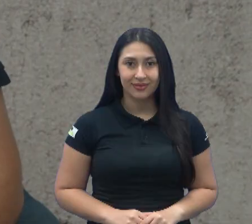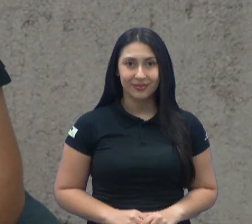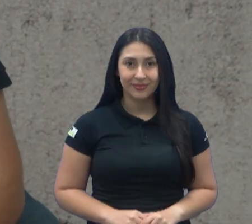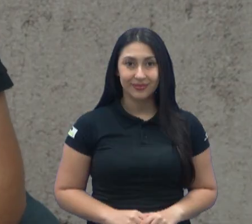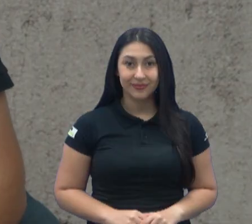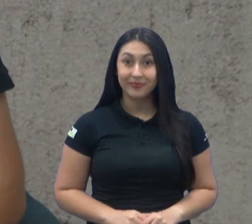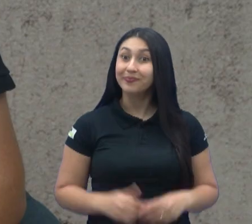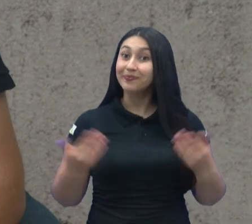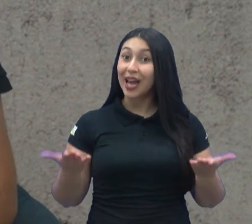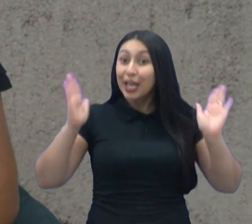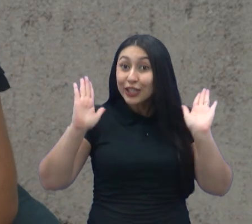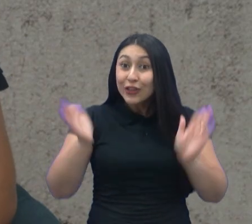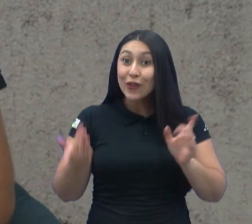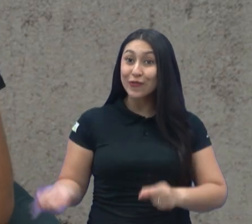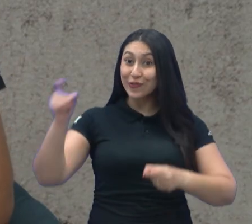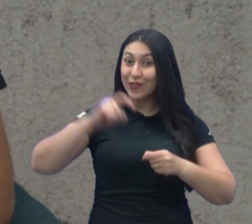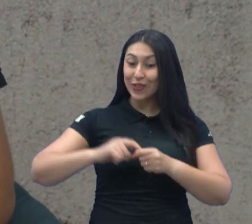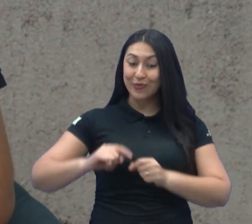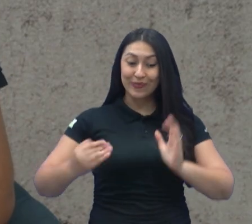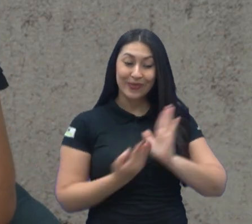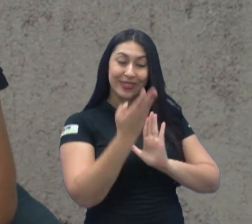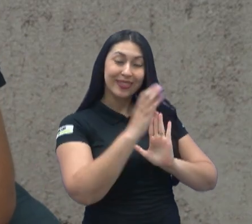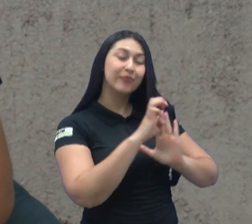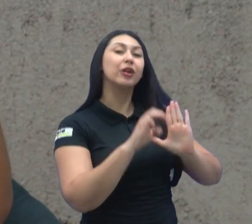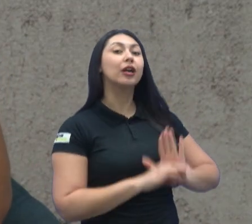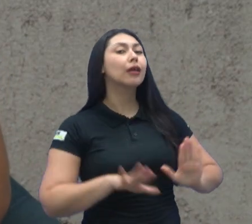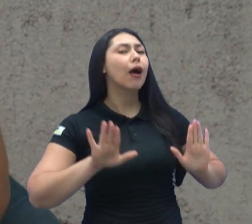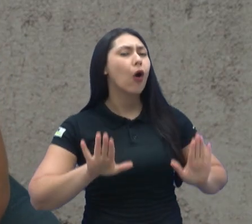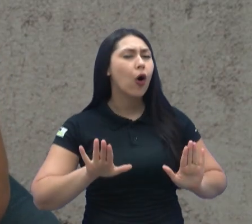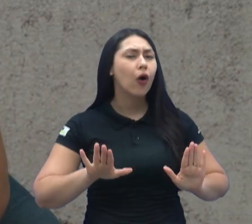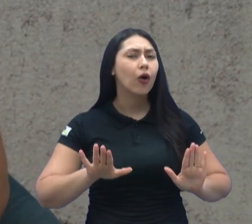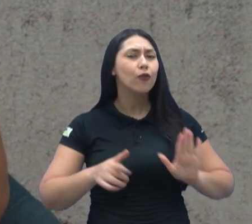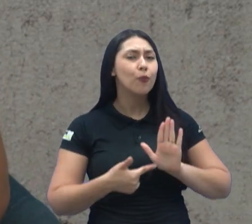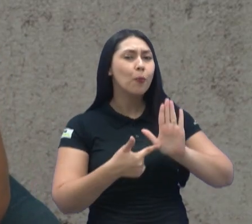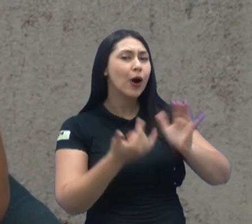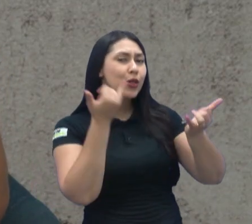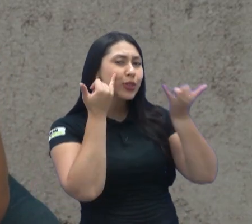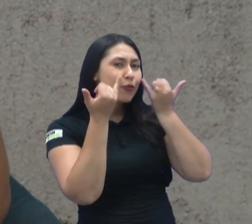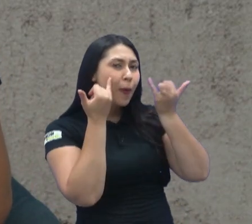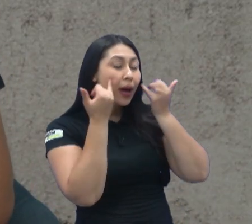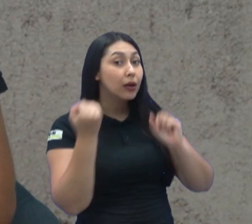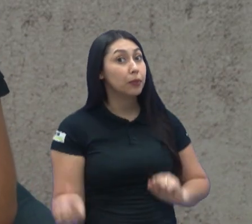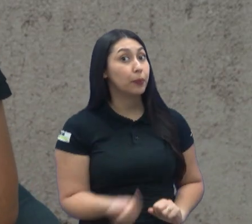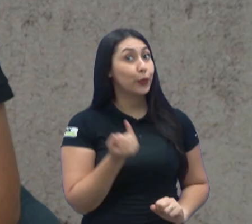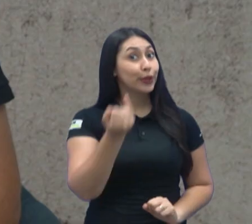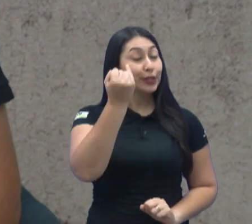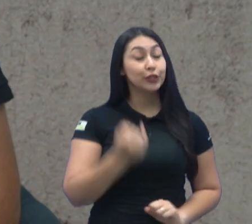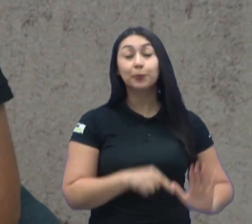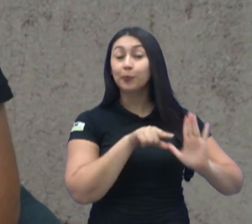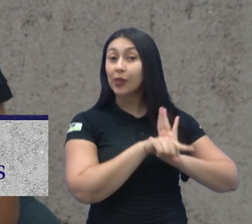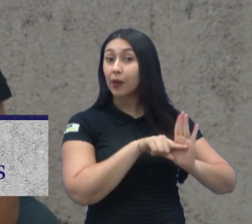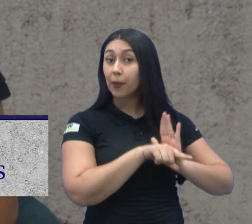Pessoal, já estamos de volta aqui com a Estação Mercado e olha só esses números, né, dados importantes. De acordo com o censo